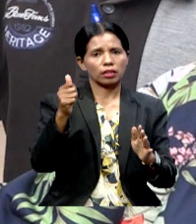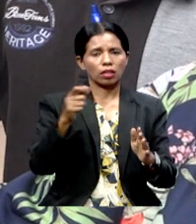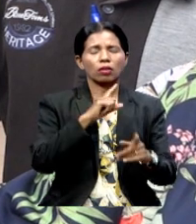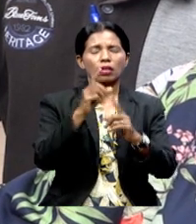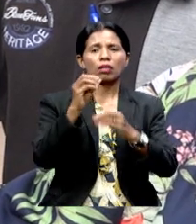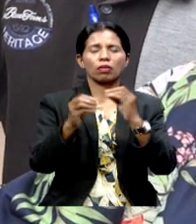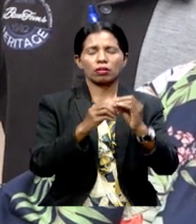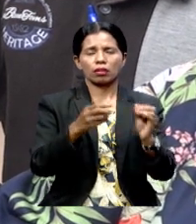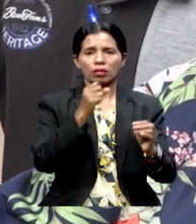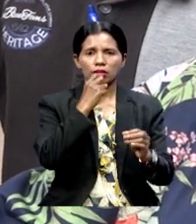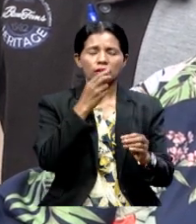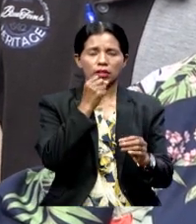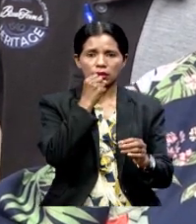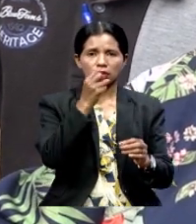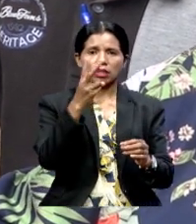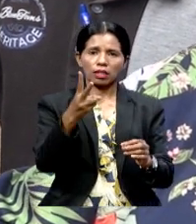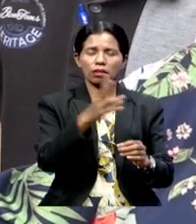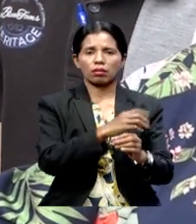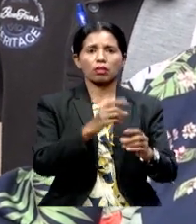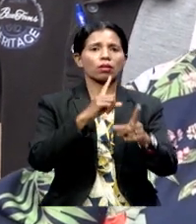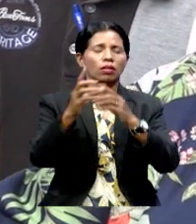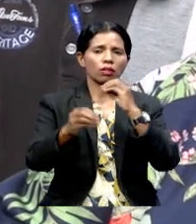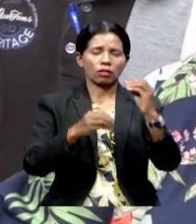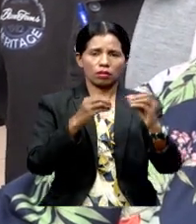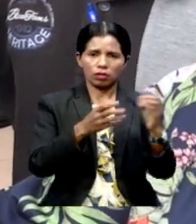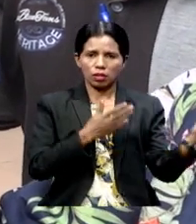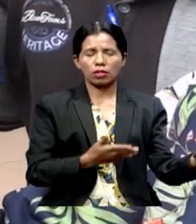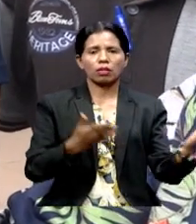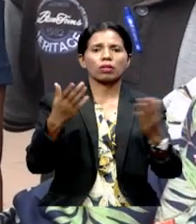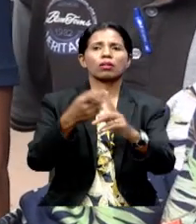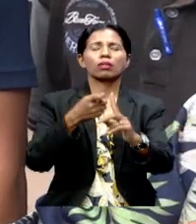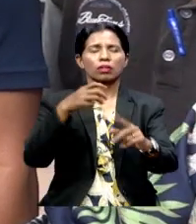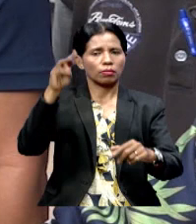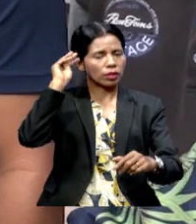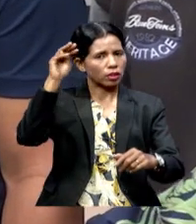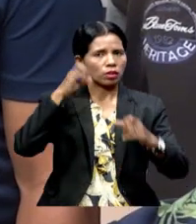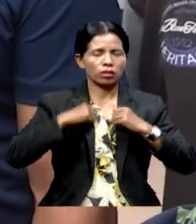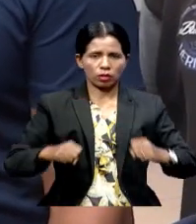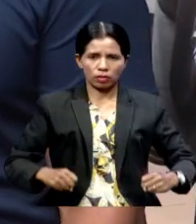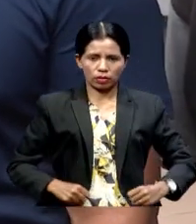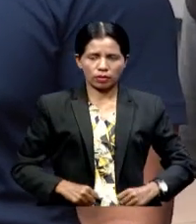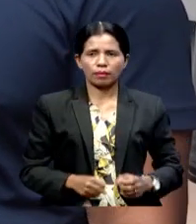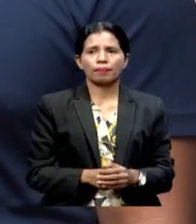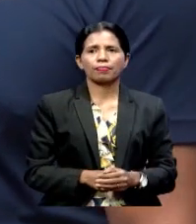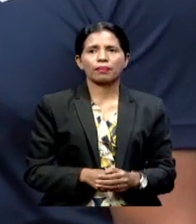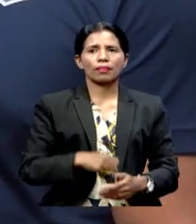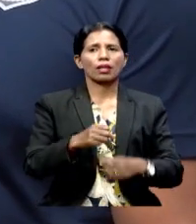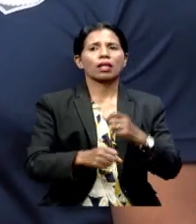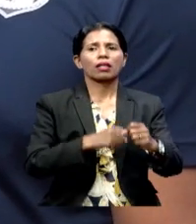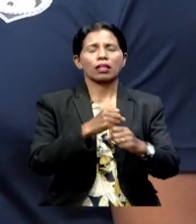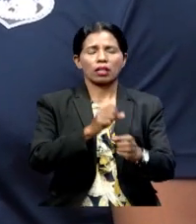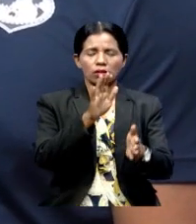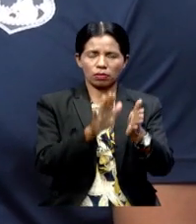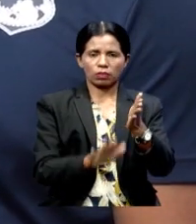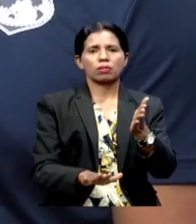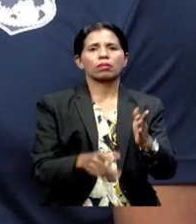Sigaro qualquer importador ne ba halo importasan sigaro mai tenge hetan autorizasan musi ministeru saudi. Ninia nicotina tem que menos de 1